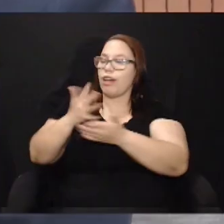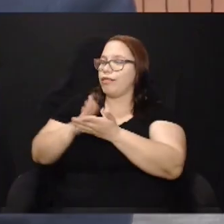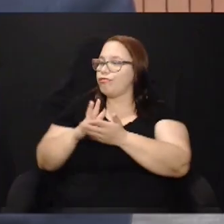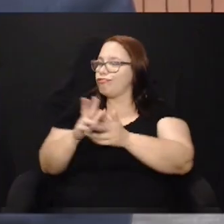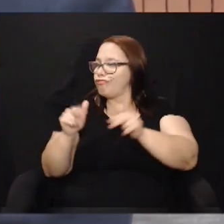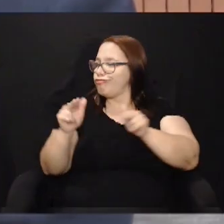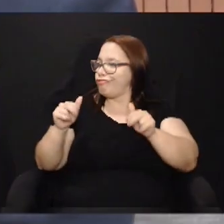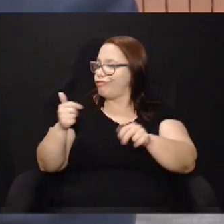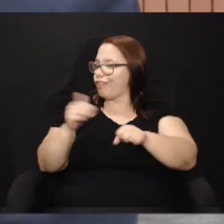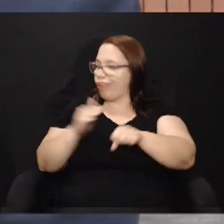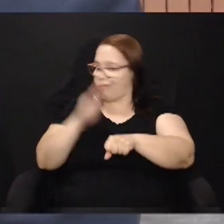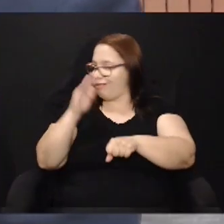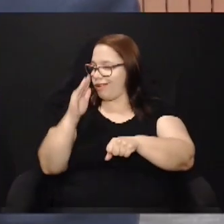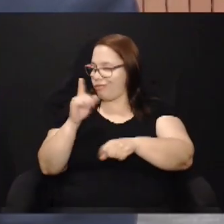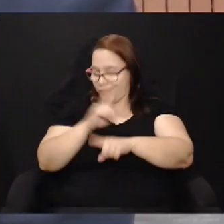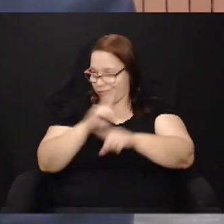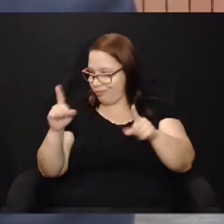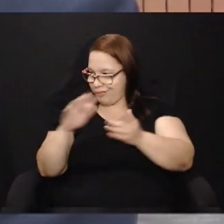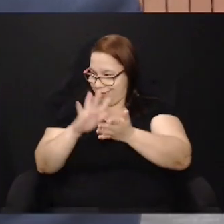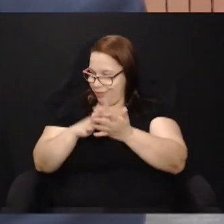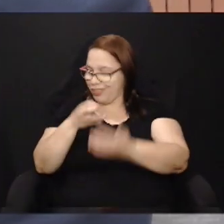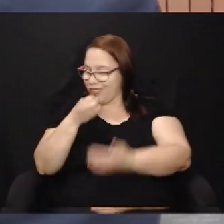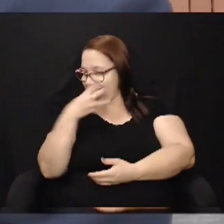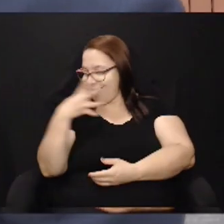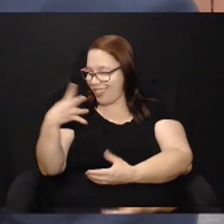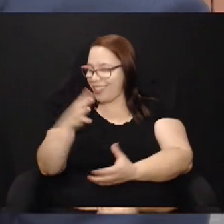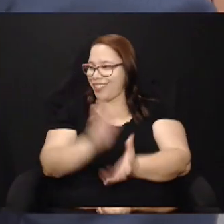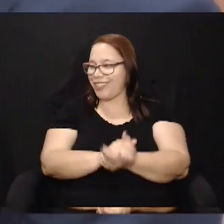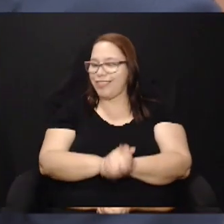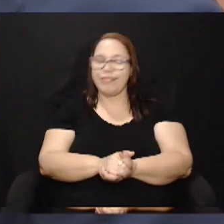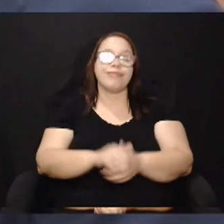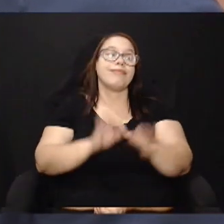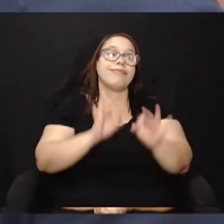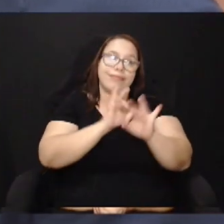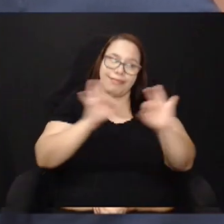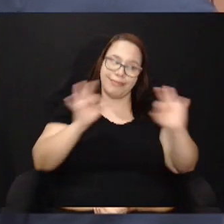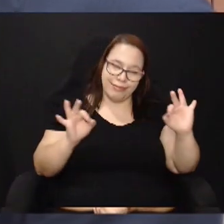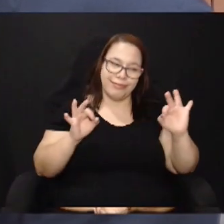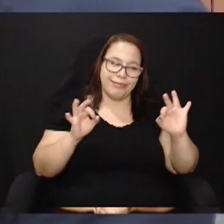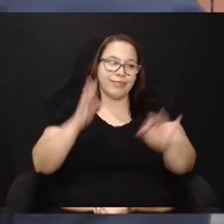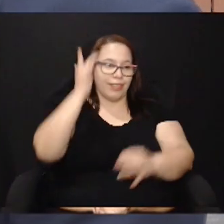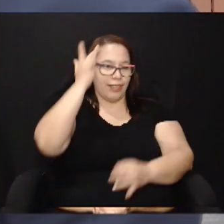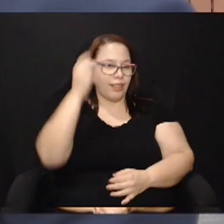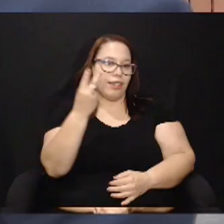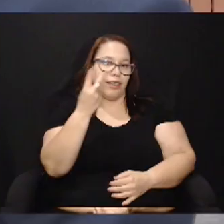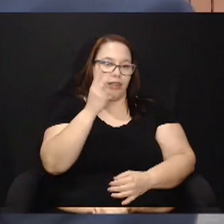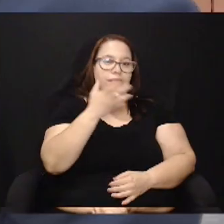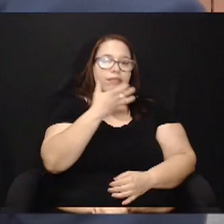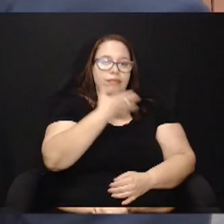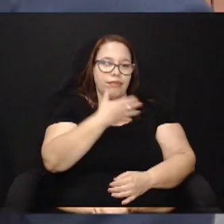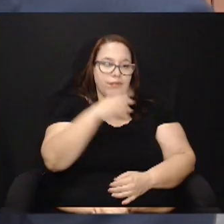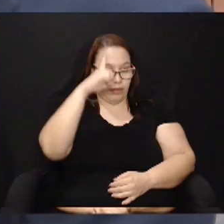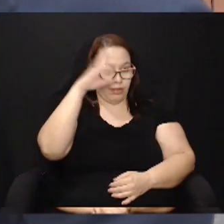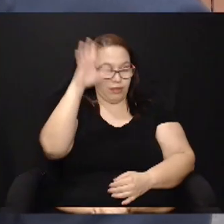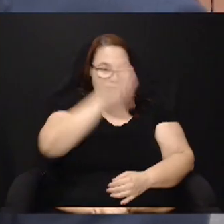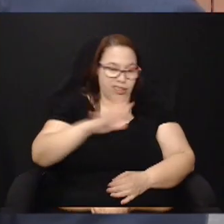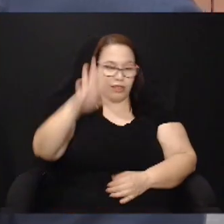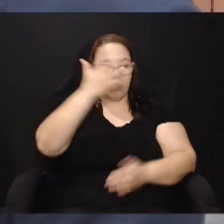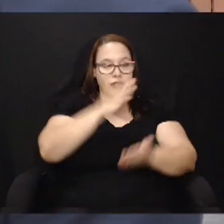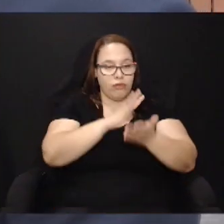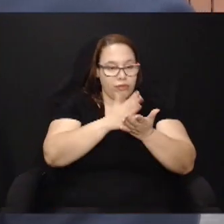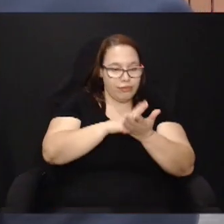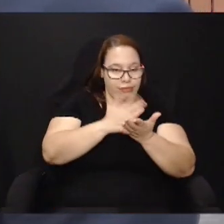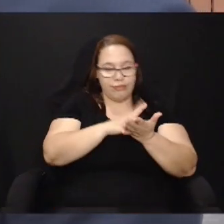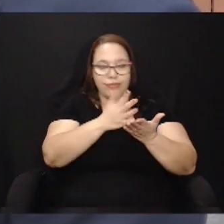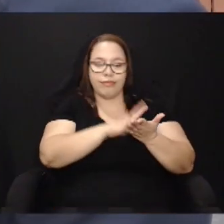vereador? Um samba vai bem demais. E coincidentemente, amanhã, dia 2 de dezembro, é o Dia Nacional do Samba, também é